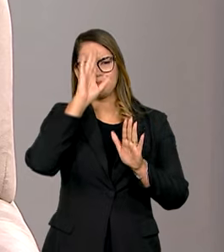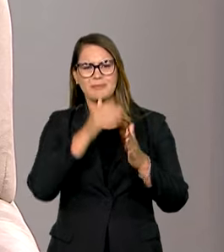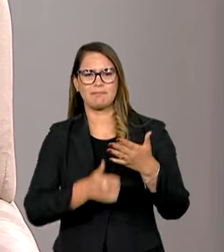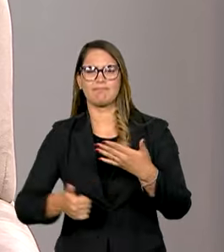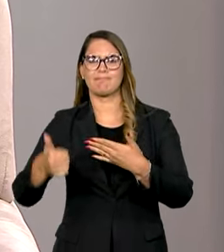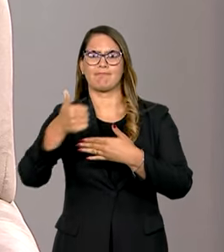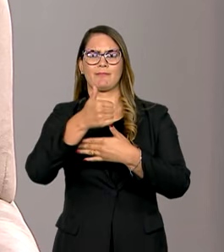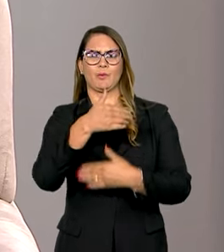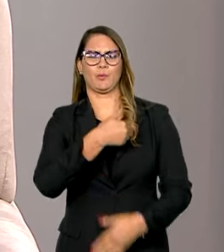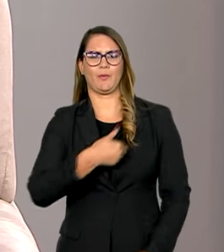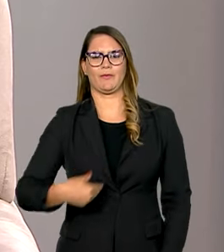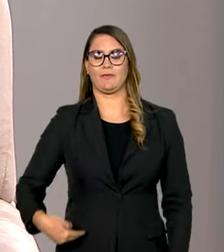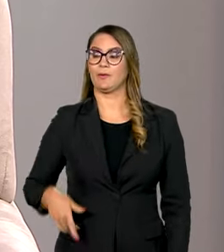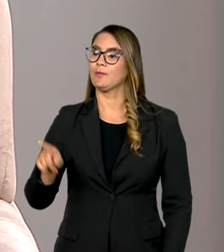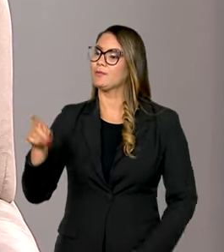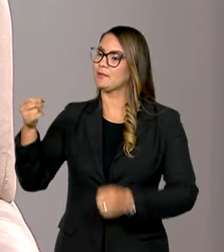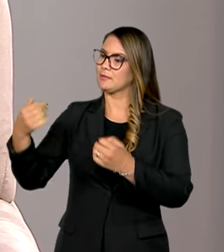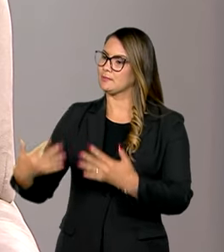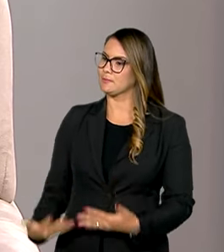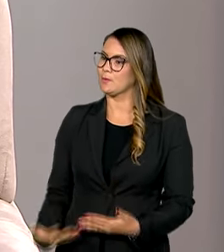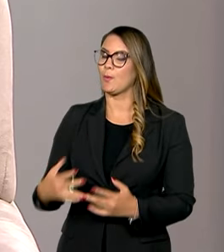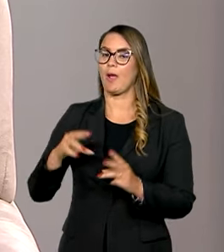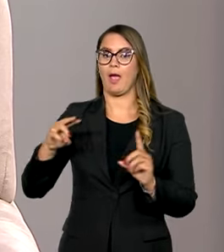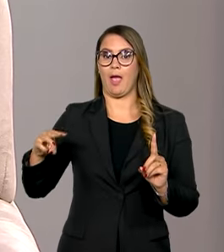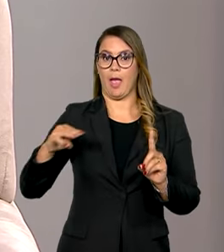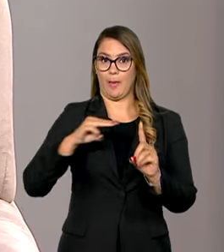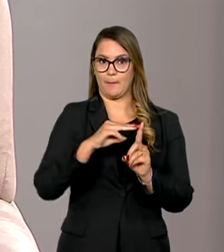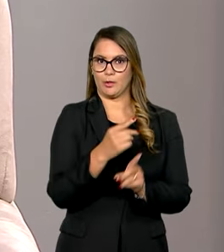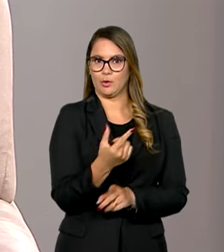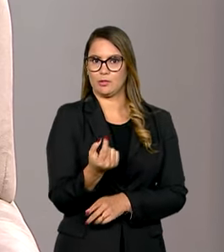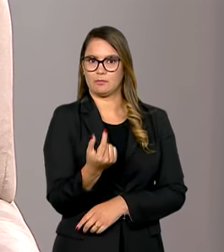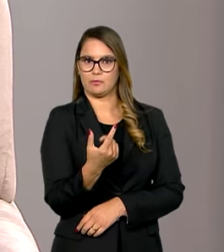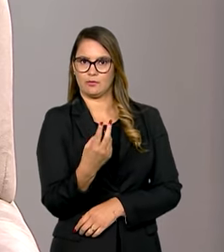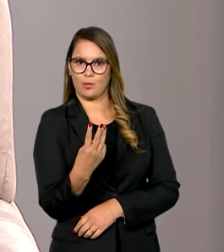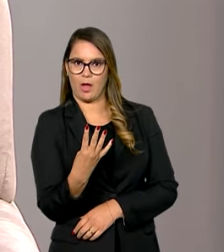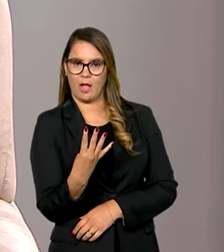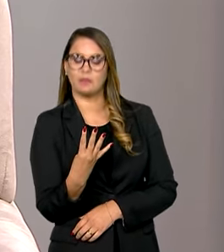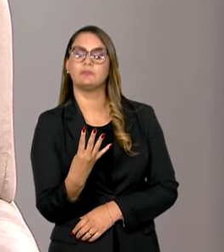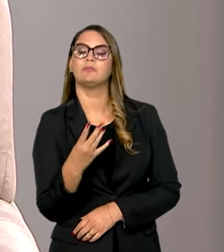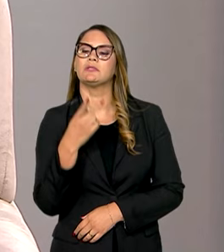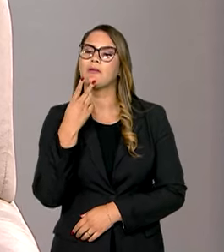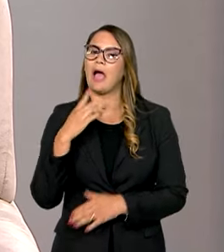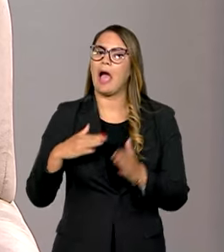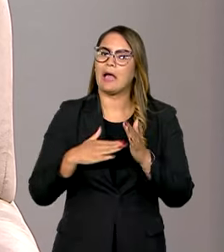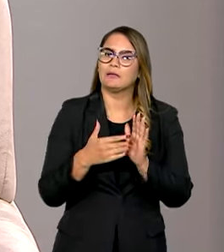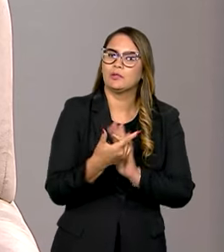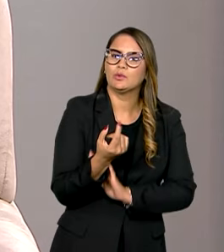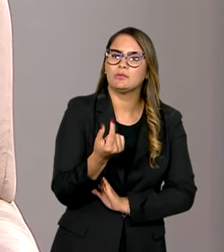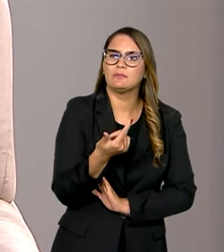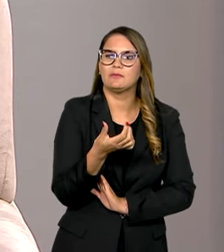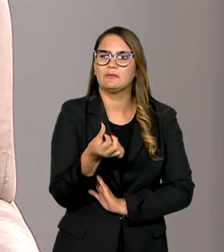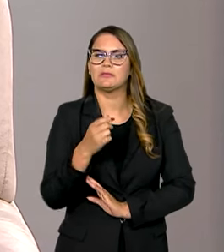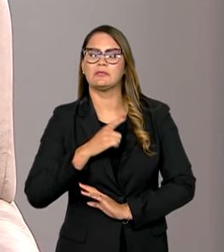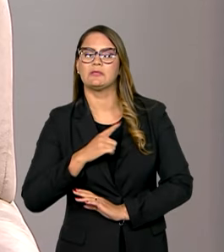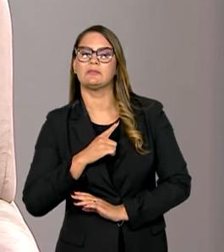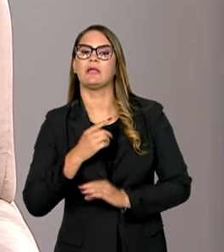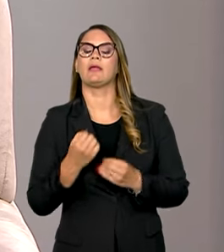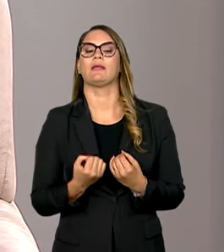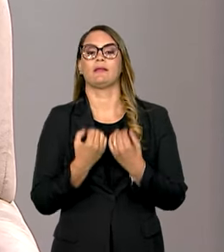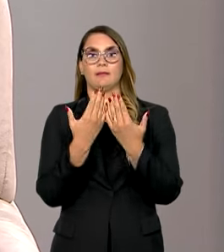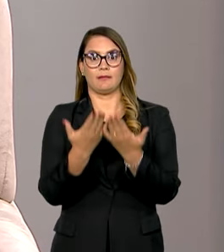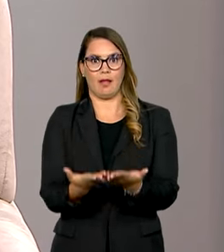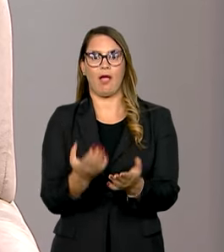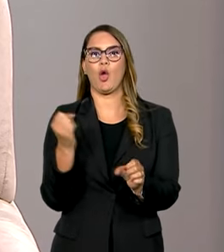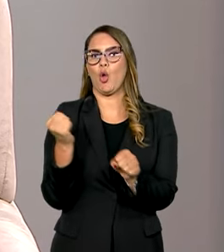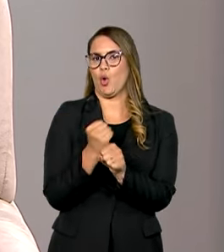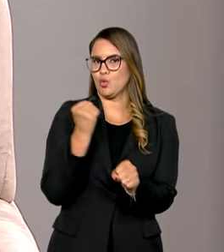governo. O senhor falou, né, da meta para 2024, até 2026, inclusive, há uma previsão de se entregar, de se